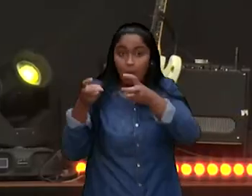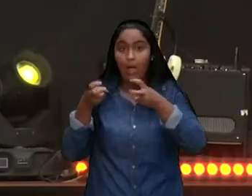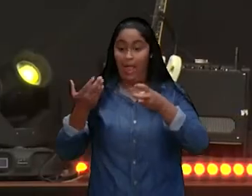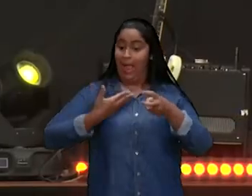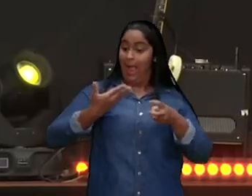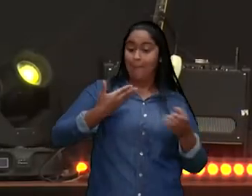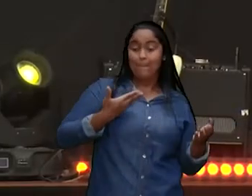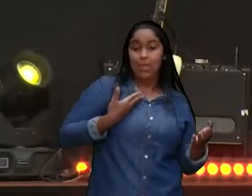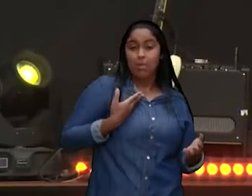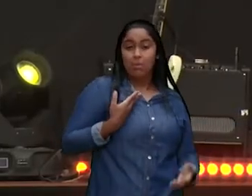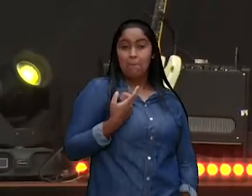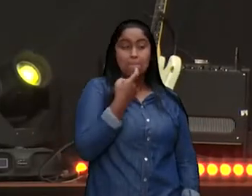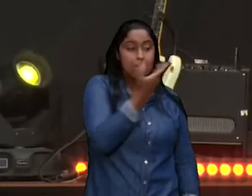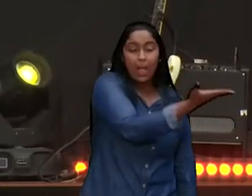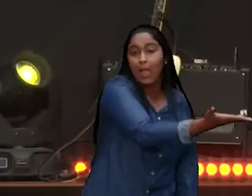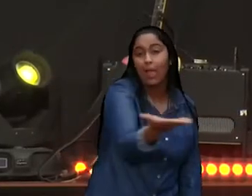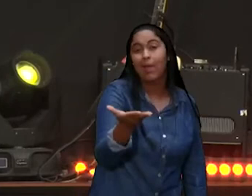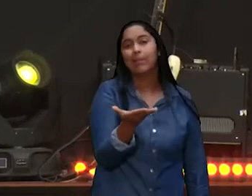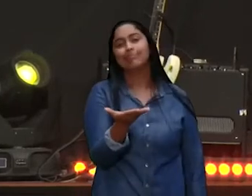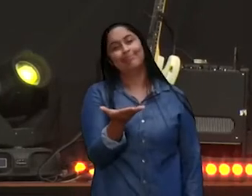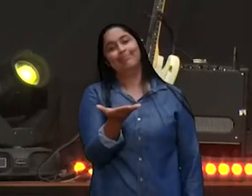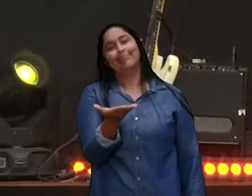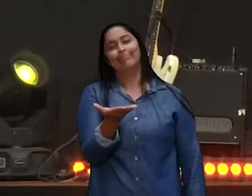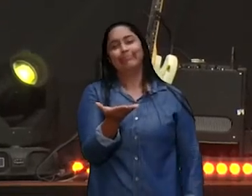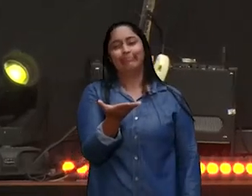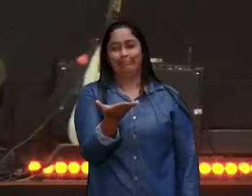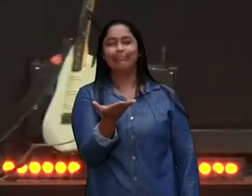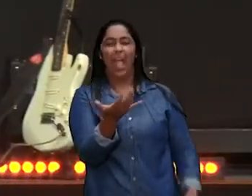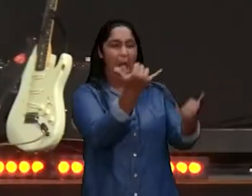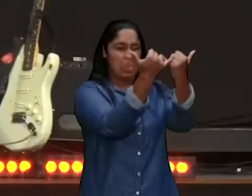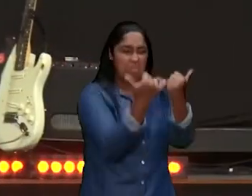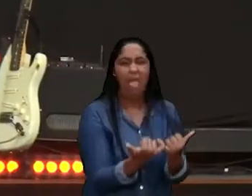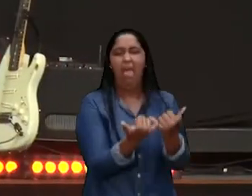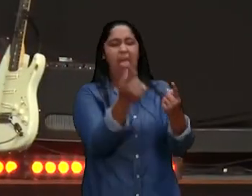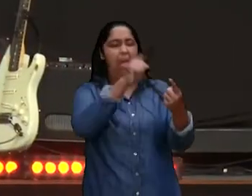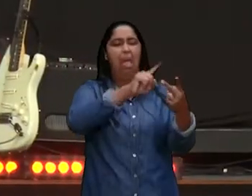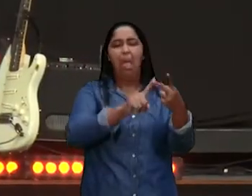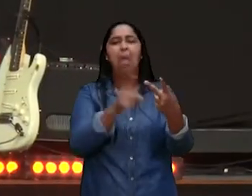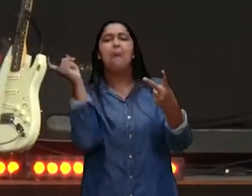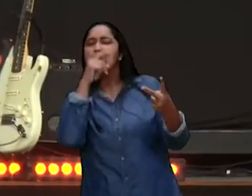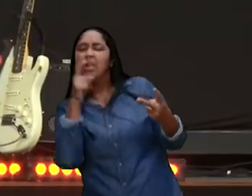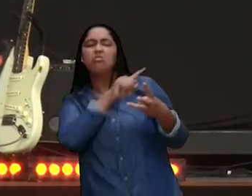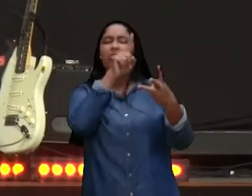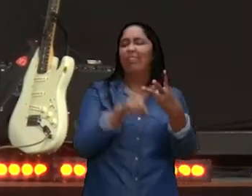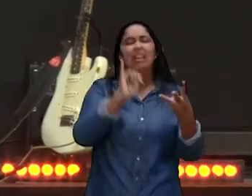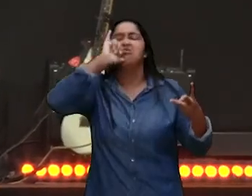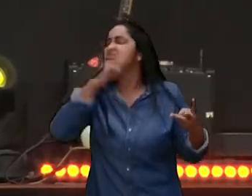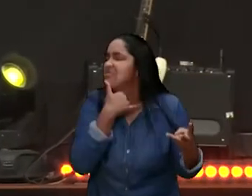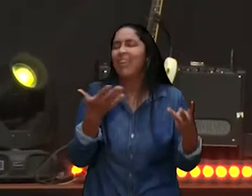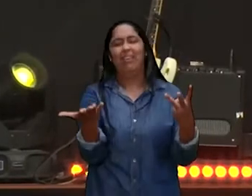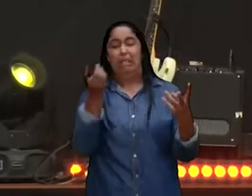encurvados pelas drogas encurvados pelo Adultério encurvados pela mentira encovados pela tristeza encovados pela